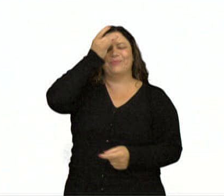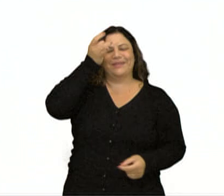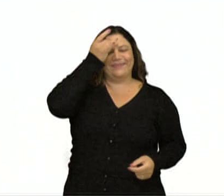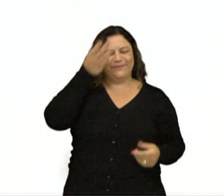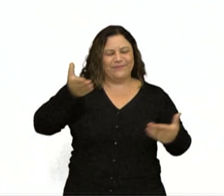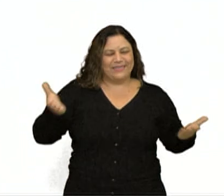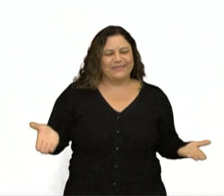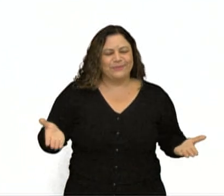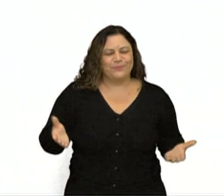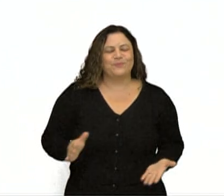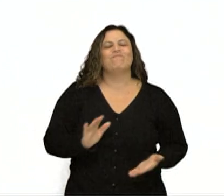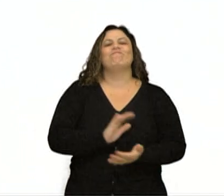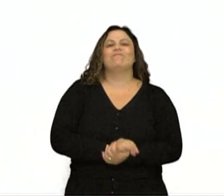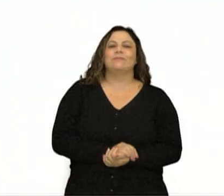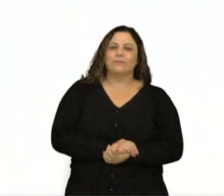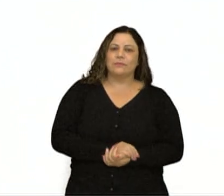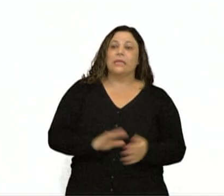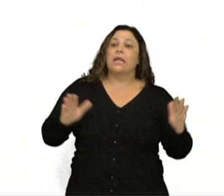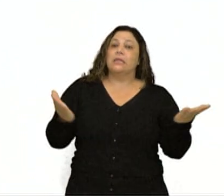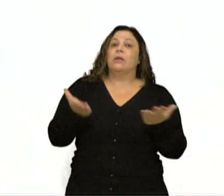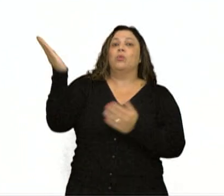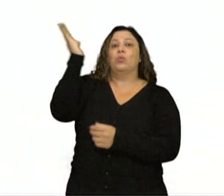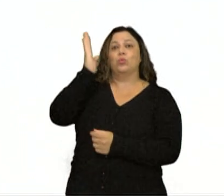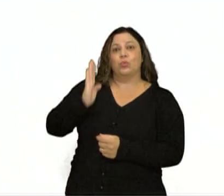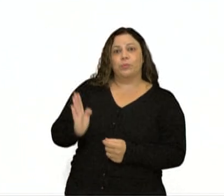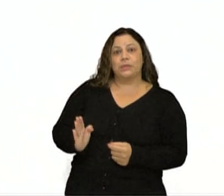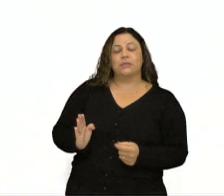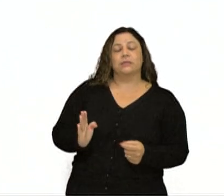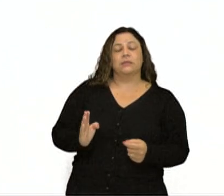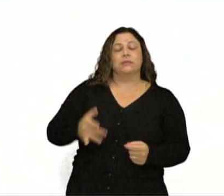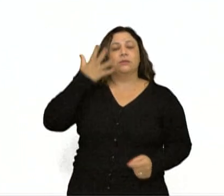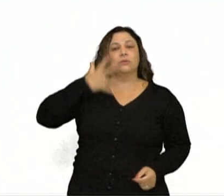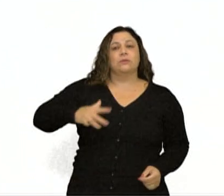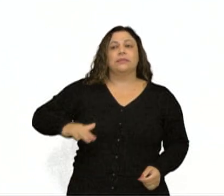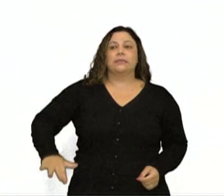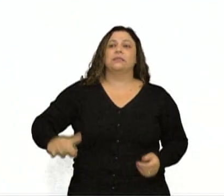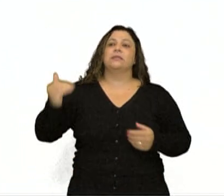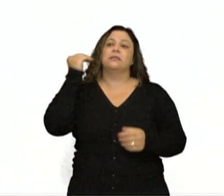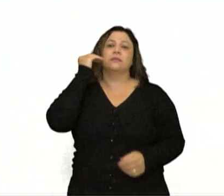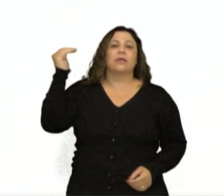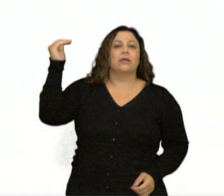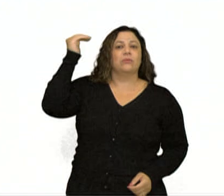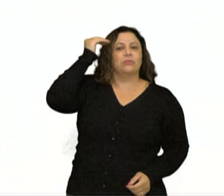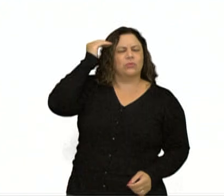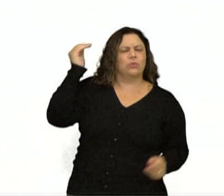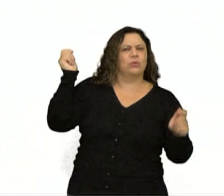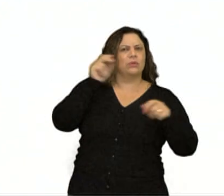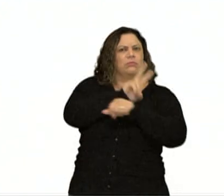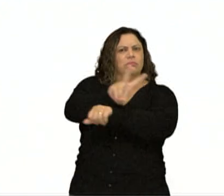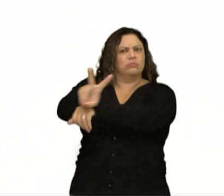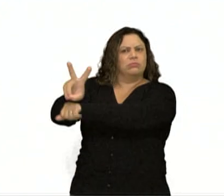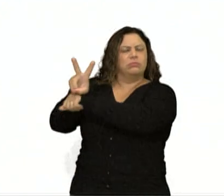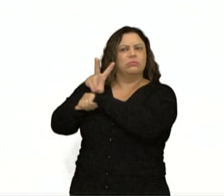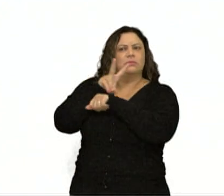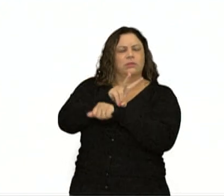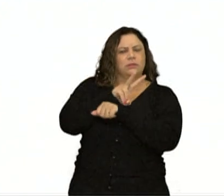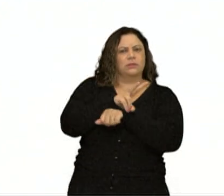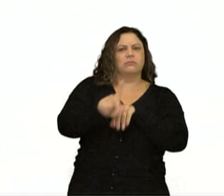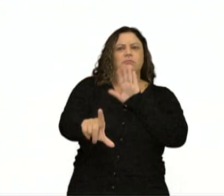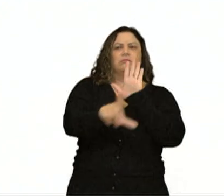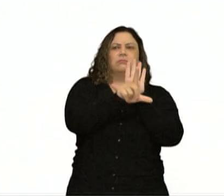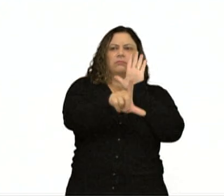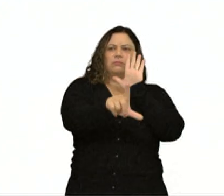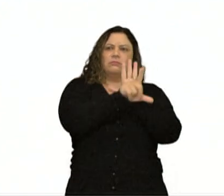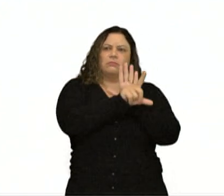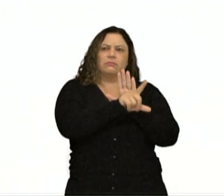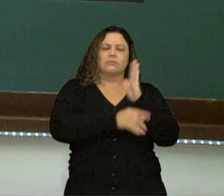sem rumo. No Brasil, crianças e adolescentes são protegidos na forma de lei